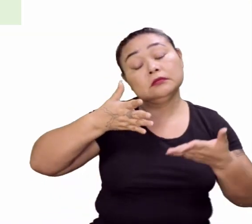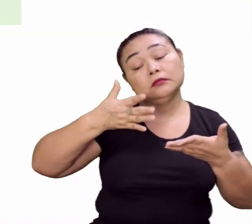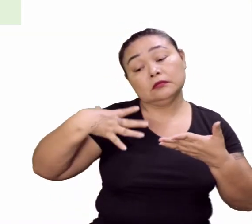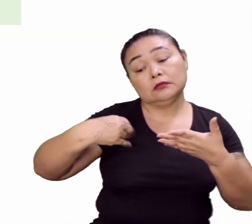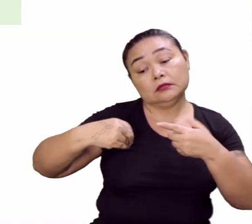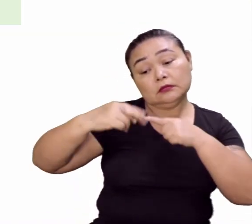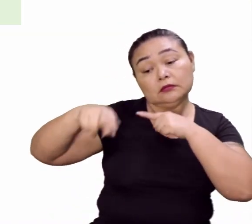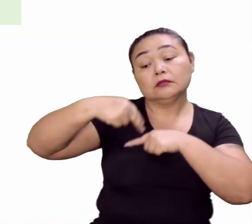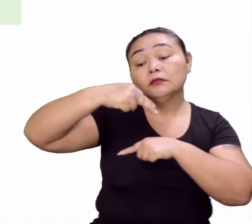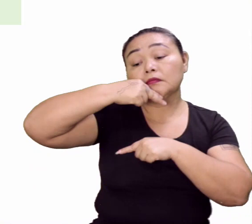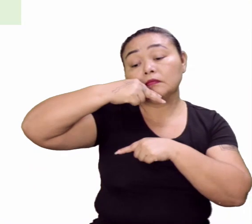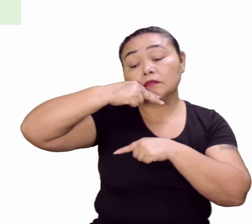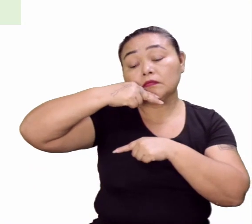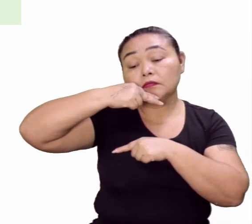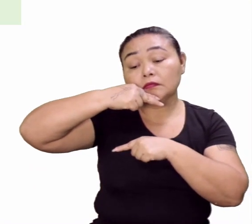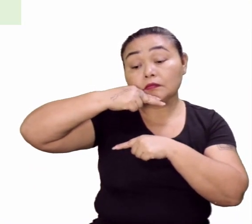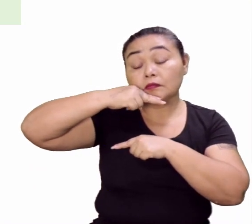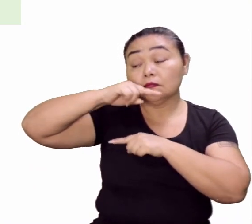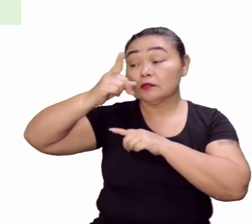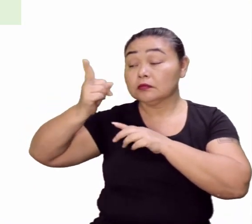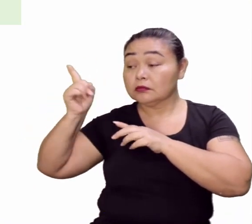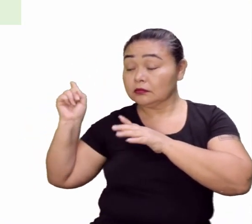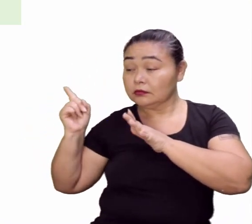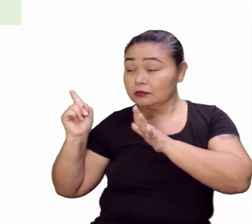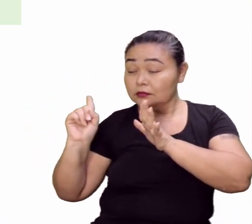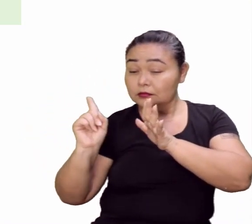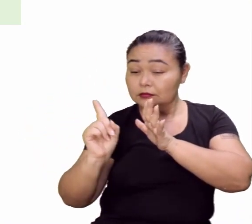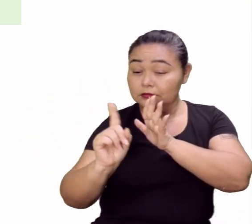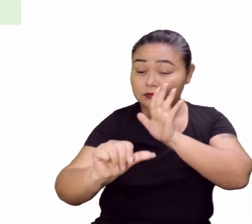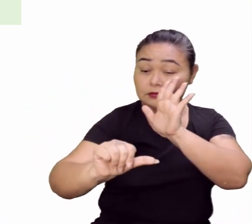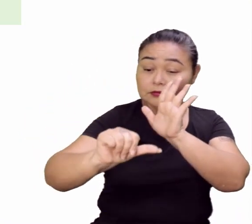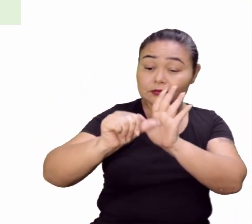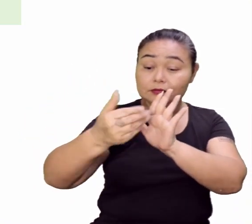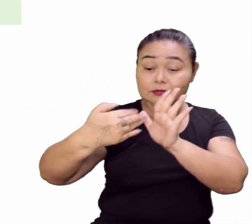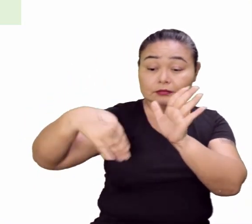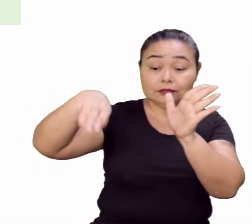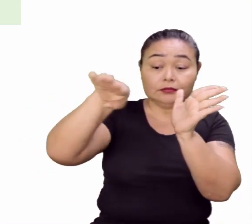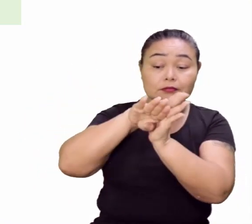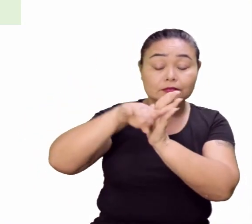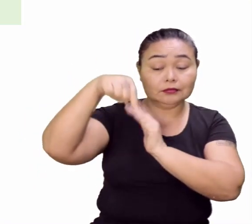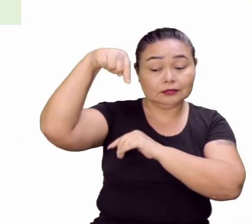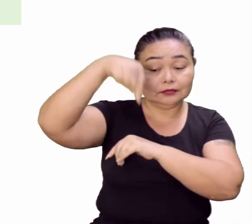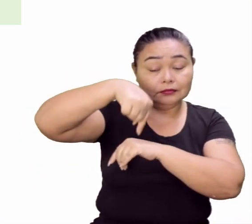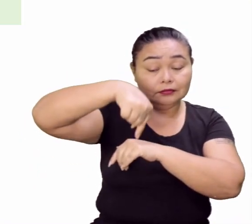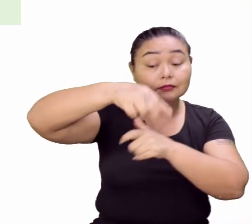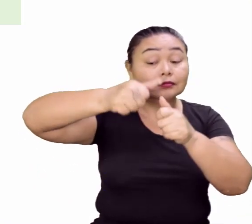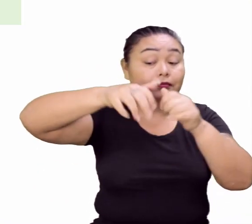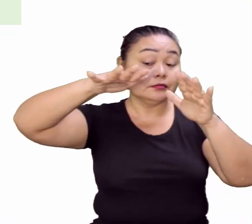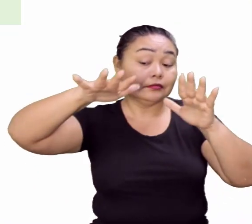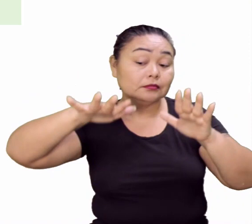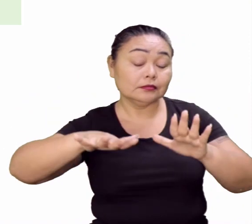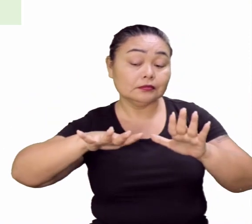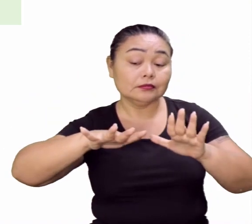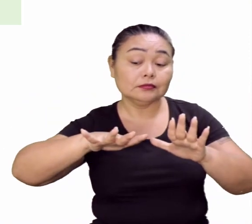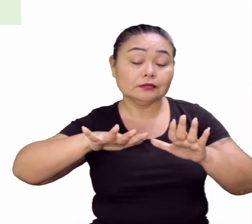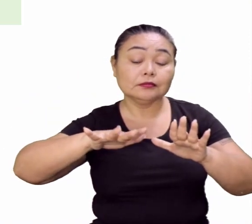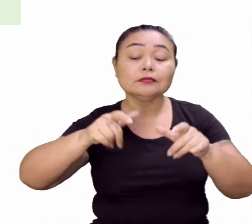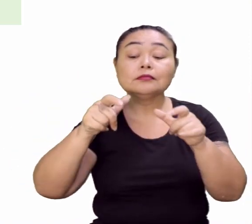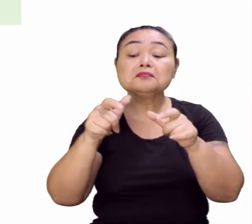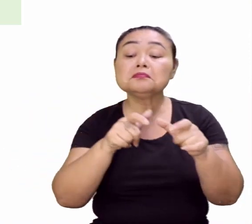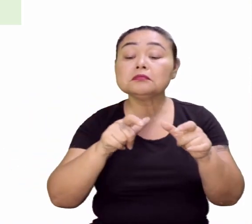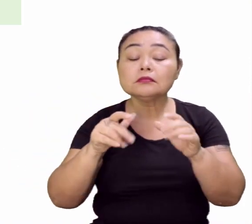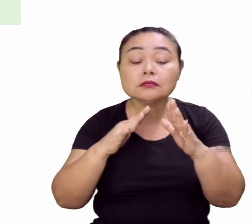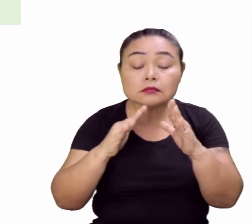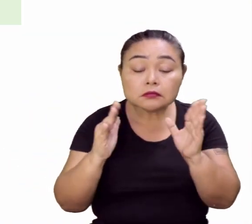e netos de pioneiros, quando eles chegaram onde eles estão, poderia ser só um